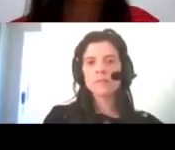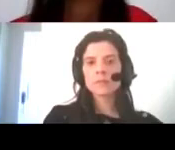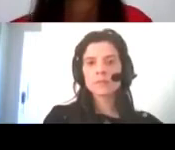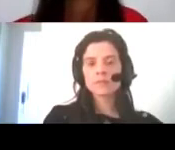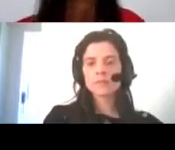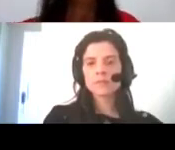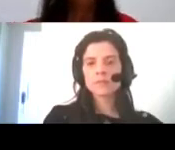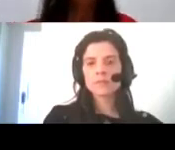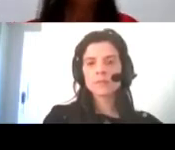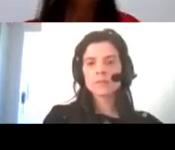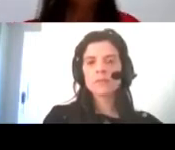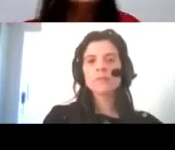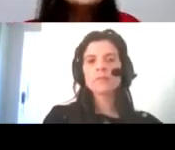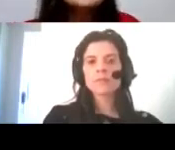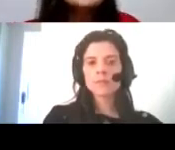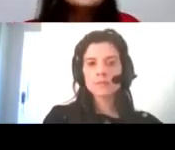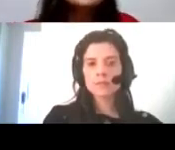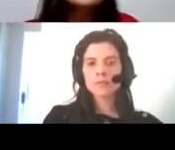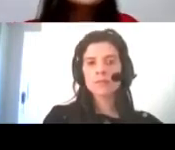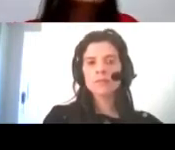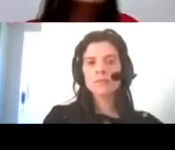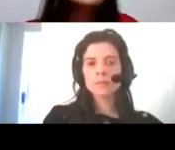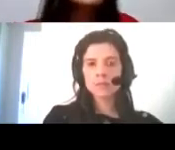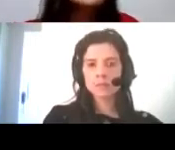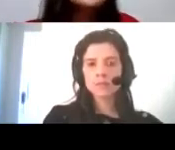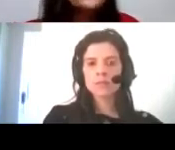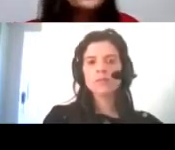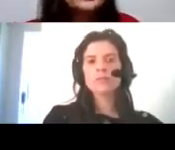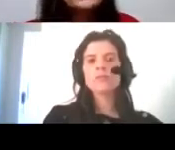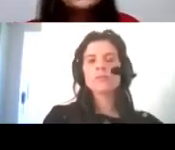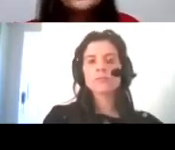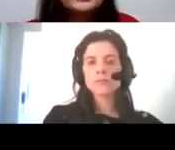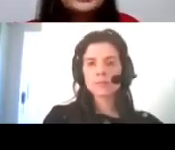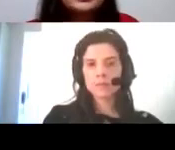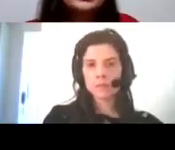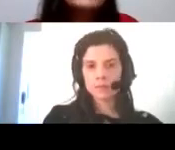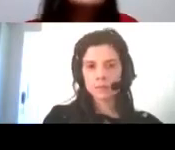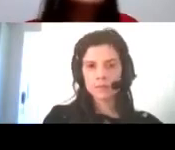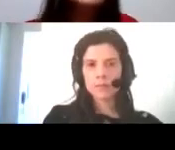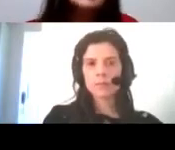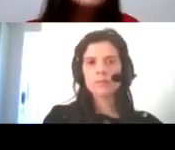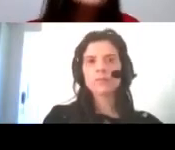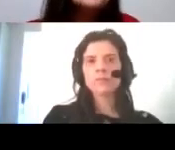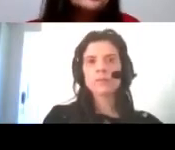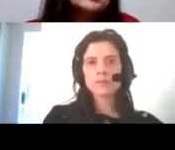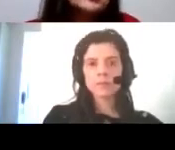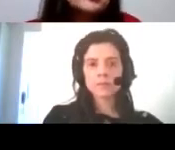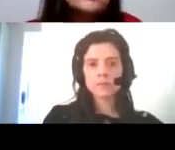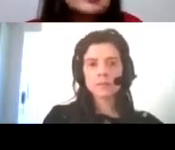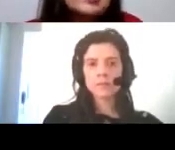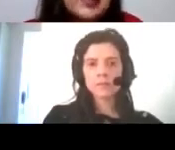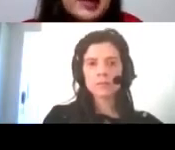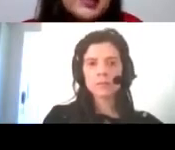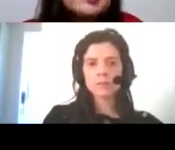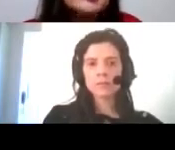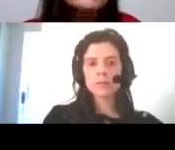processo administrativo, a lei das licitações, a lei de improbidade administrativa. É muito importante que